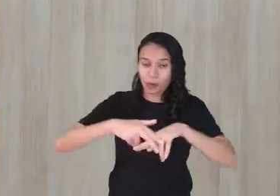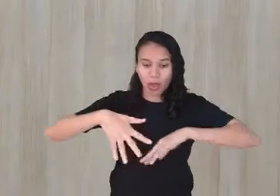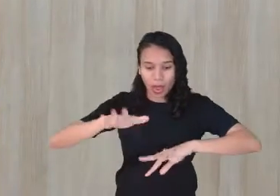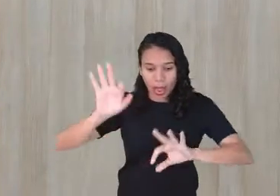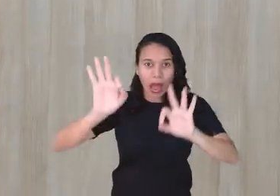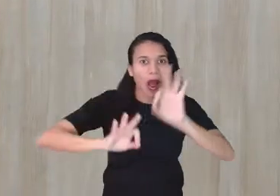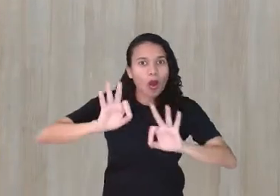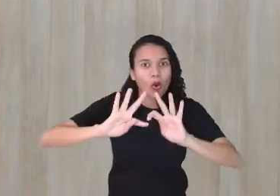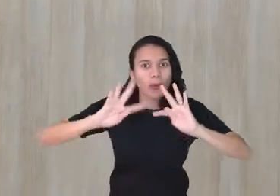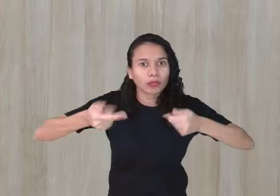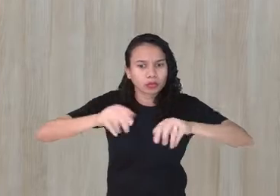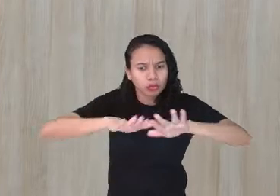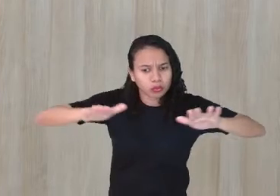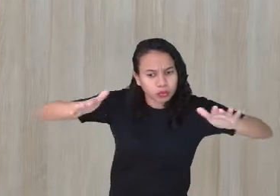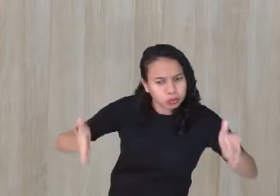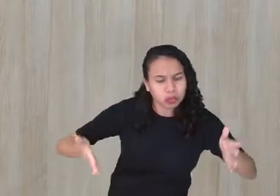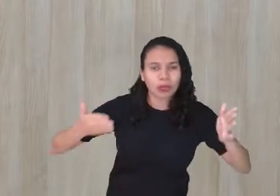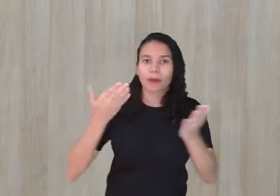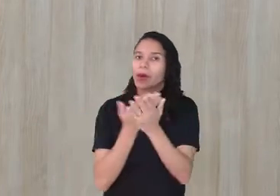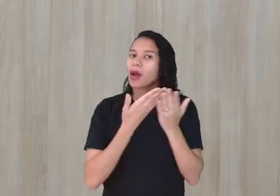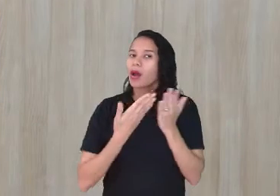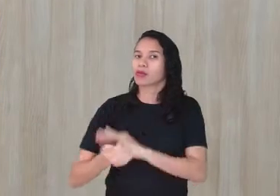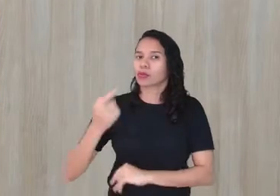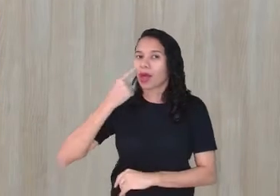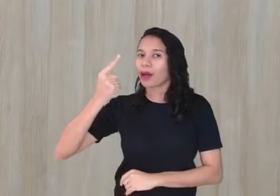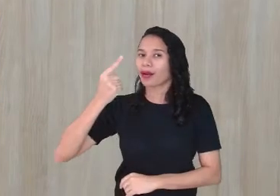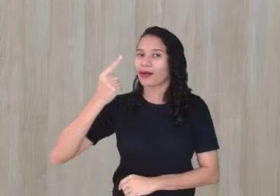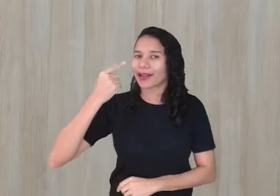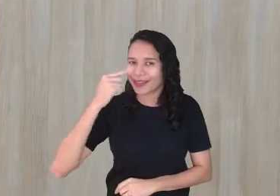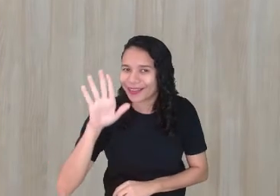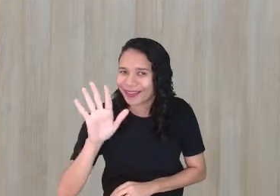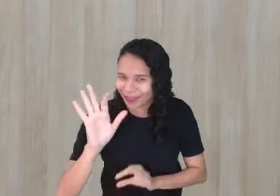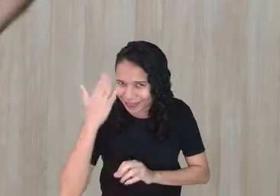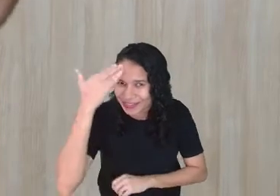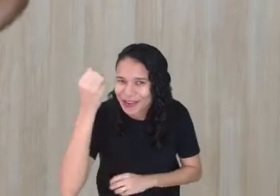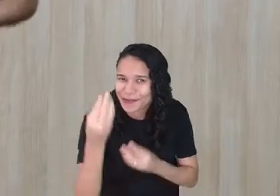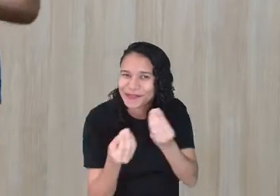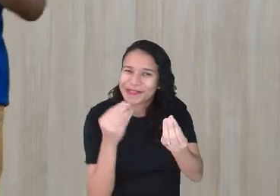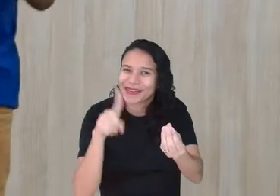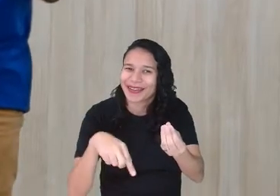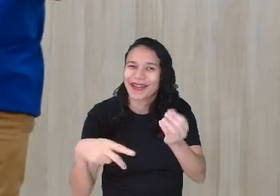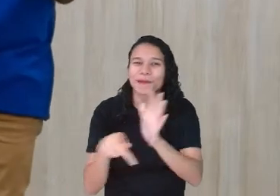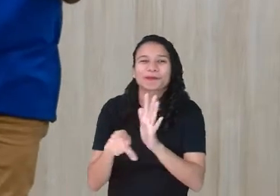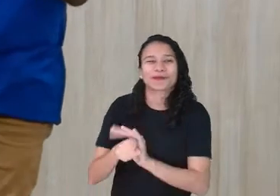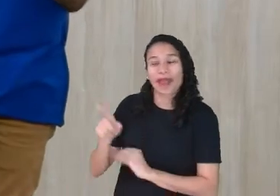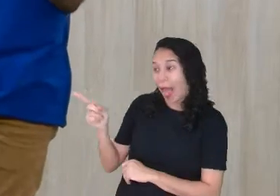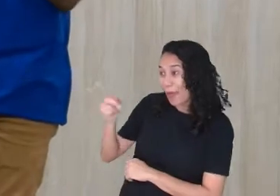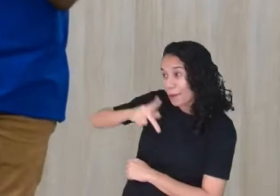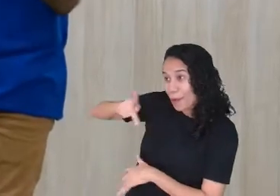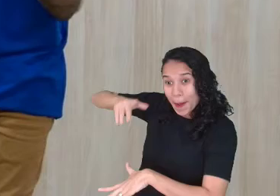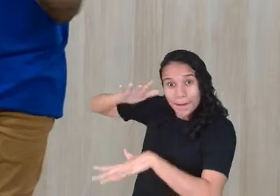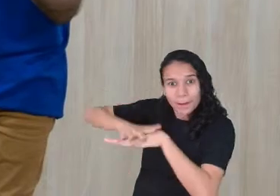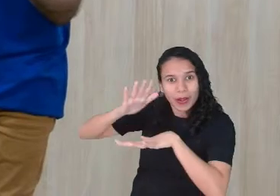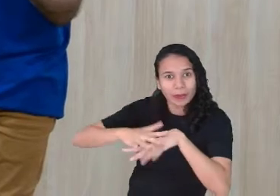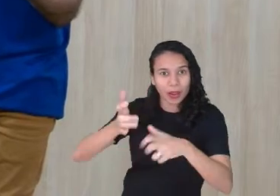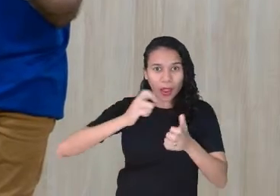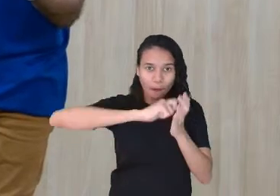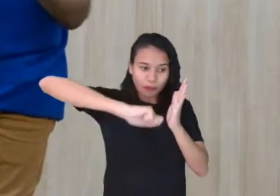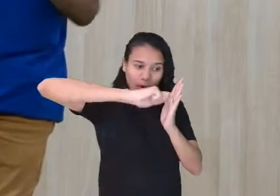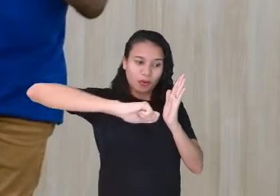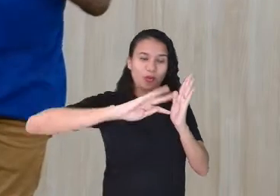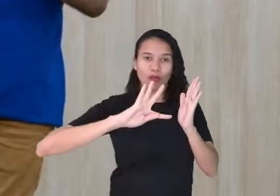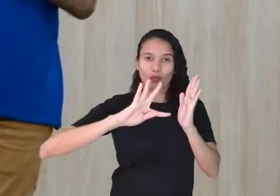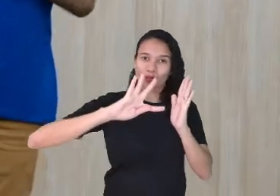aí teu ambiente de estudo direitinho, ó, daquele jeitinho, porque Ricardinho Matemática quer que você anote tudo